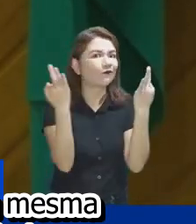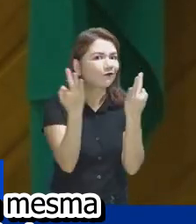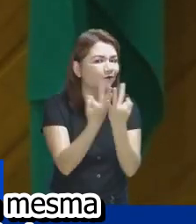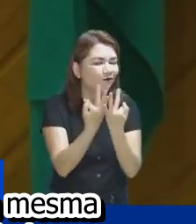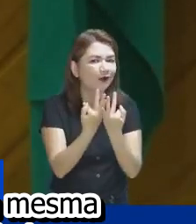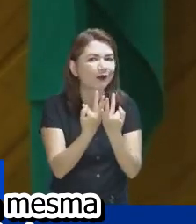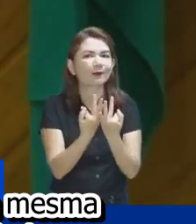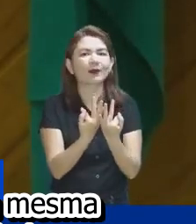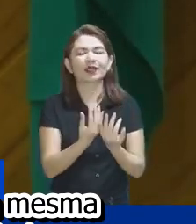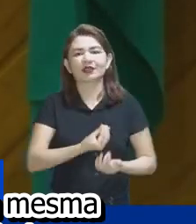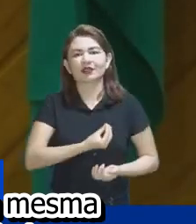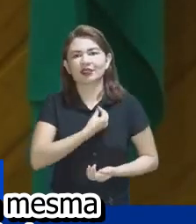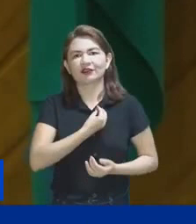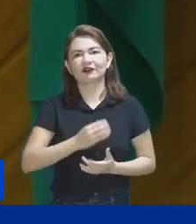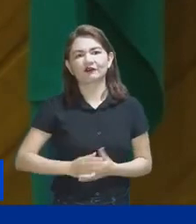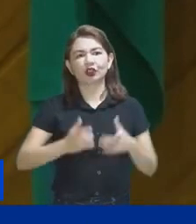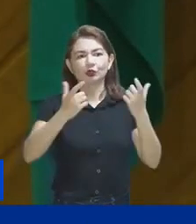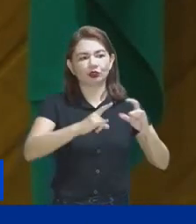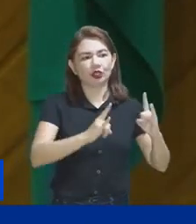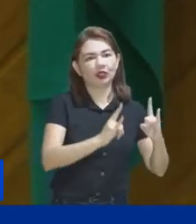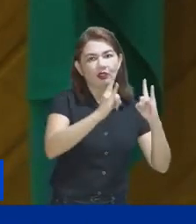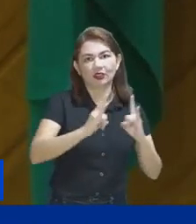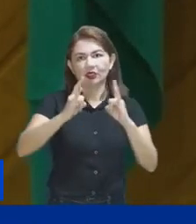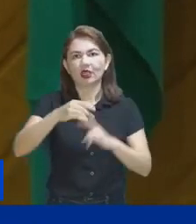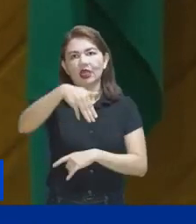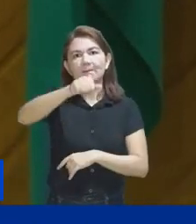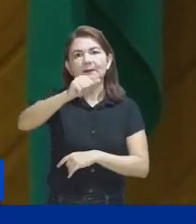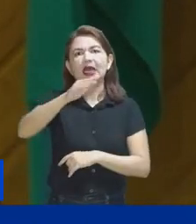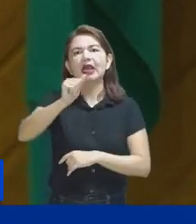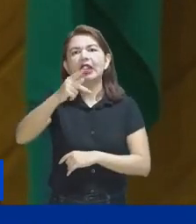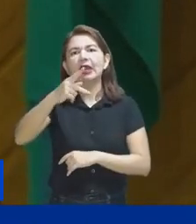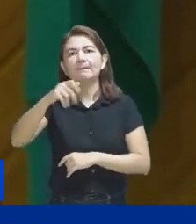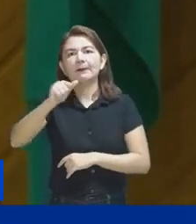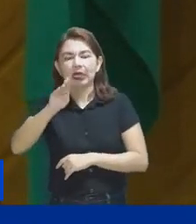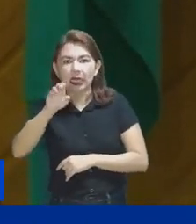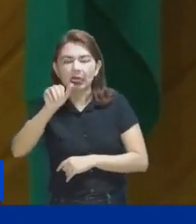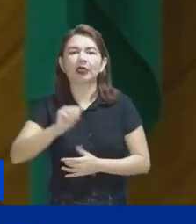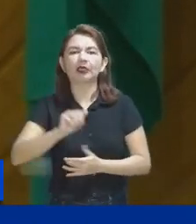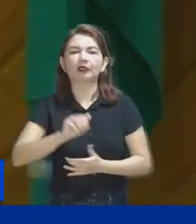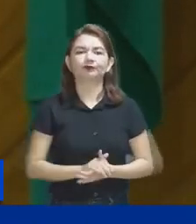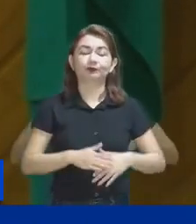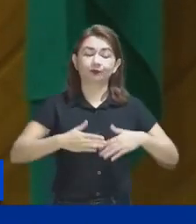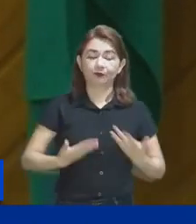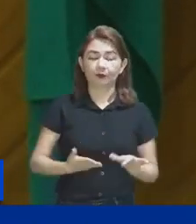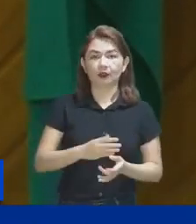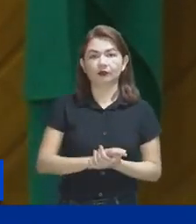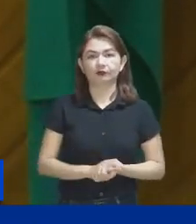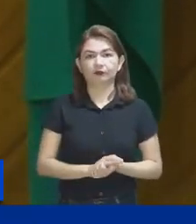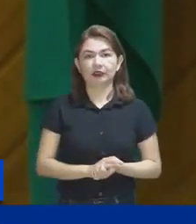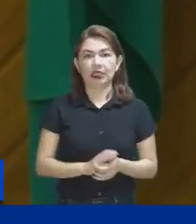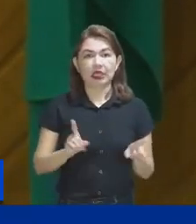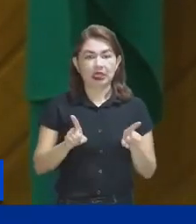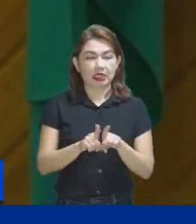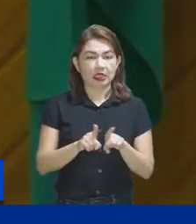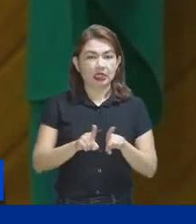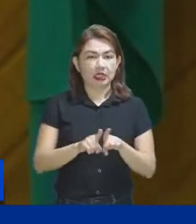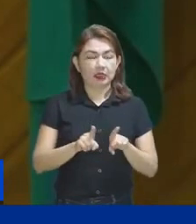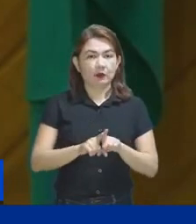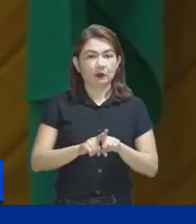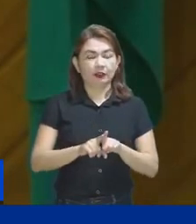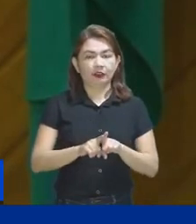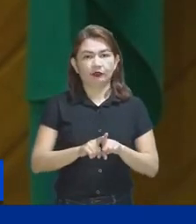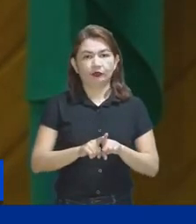conjunto Macapaba, nesta cidade. Bem, o delegado Fábio ainda detalhou outras